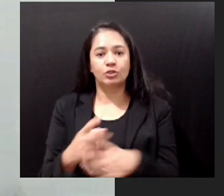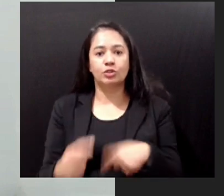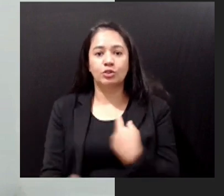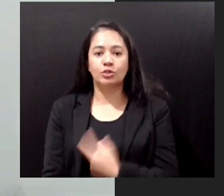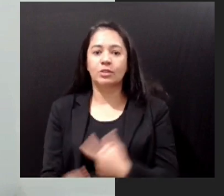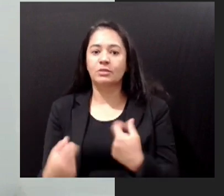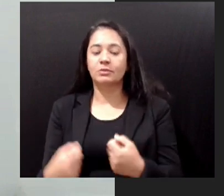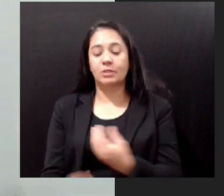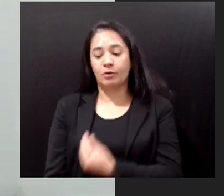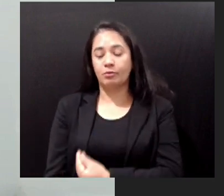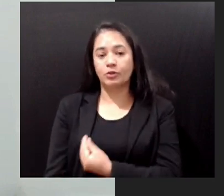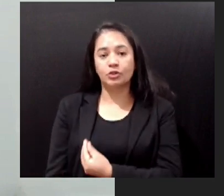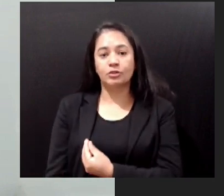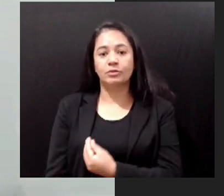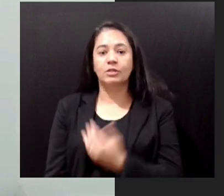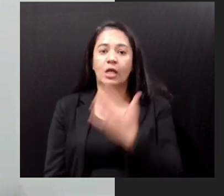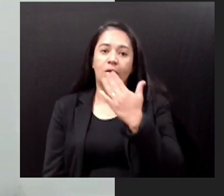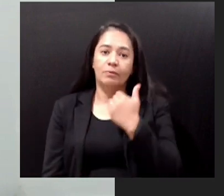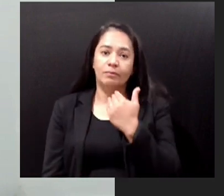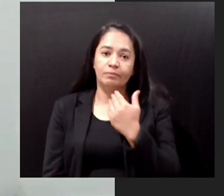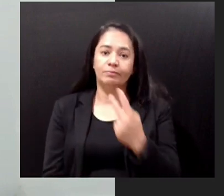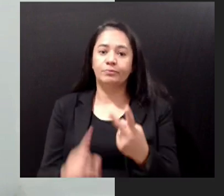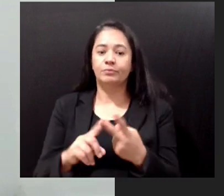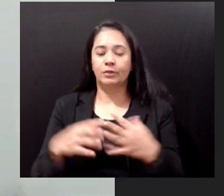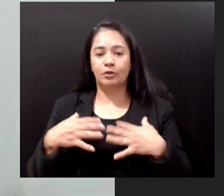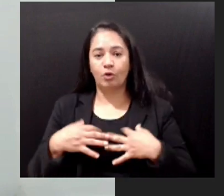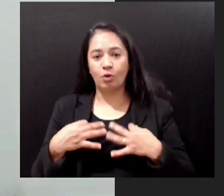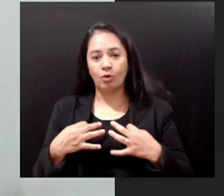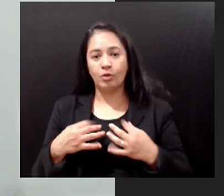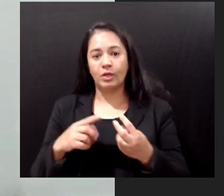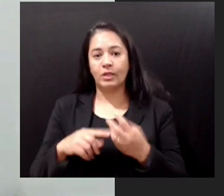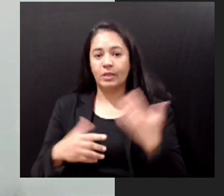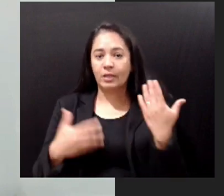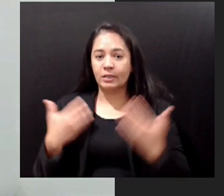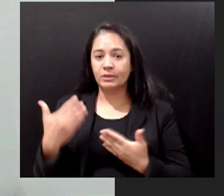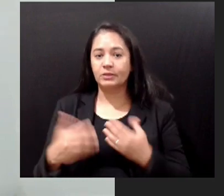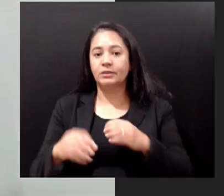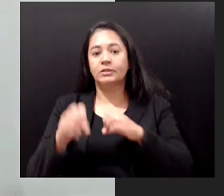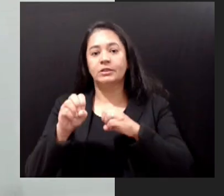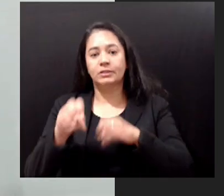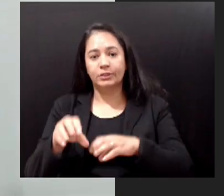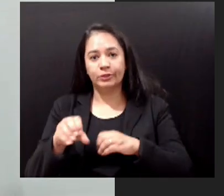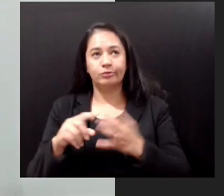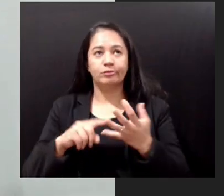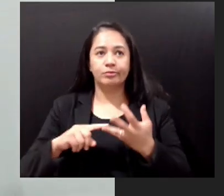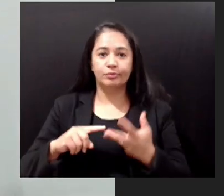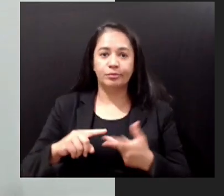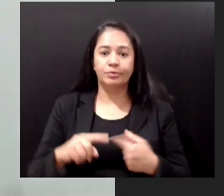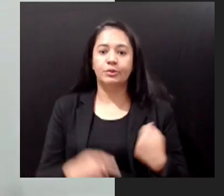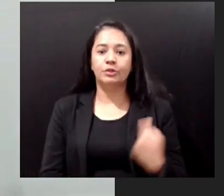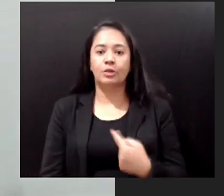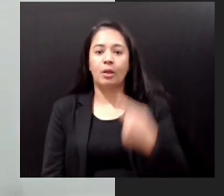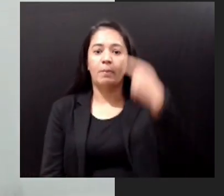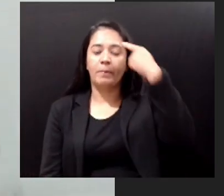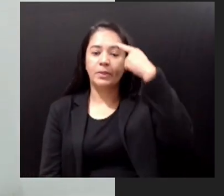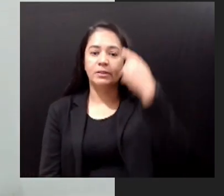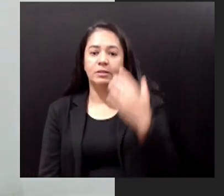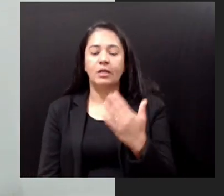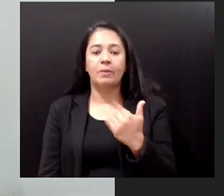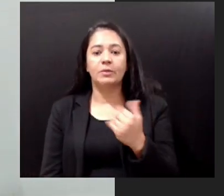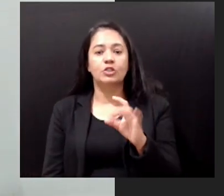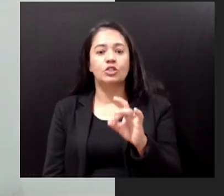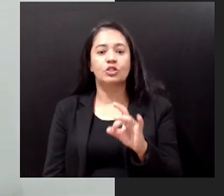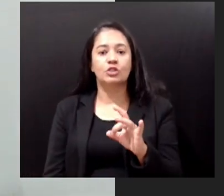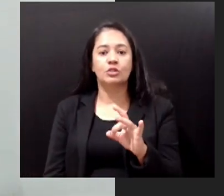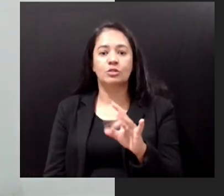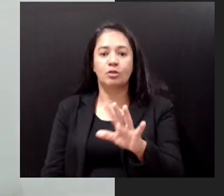com alimentação, vestuário, lazer, educação. Então, quando nós pensamos em alimentos, nós estamos pensando numa verba